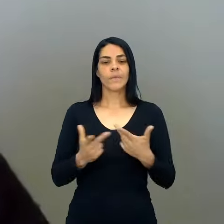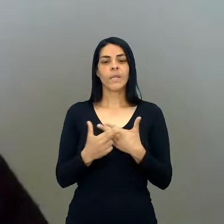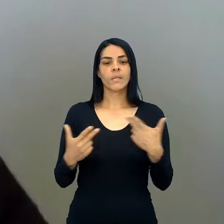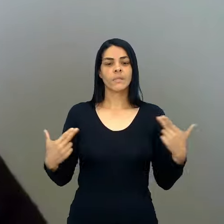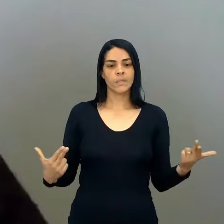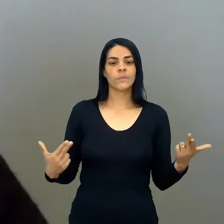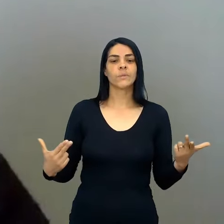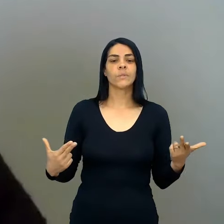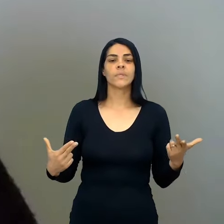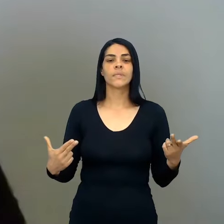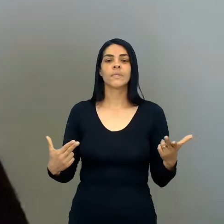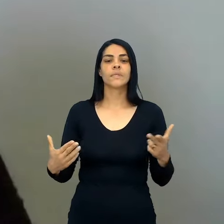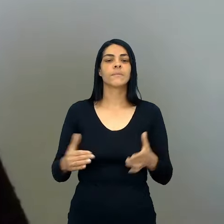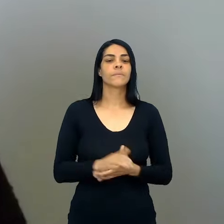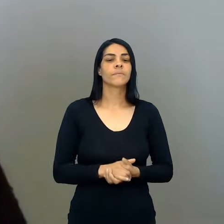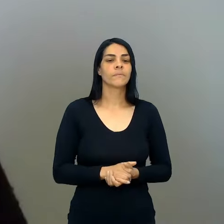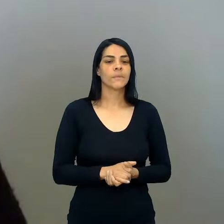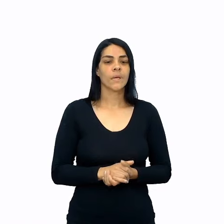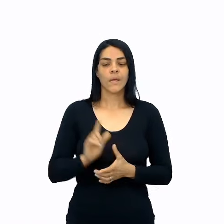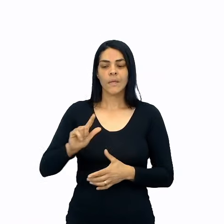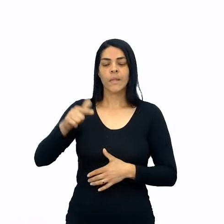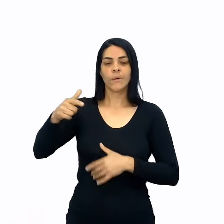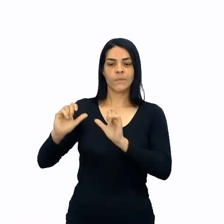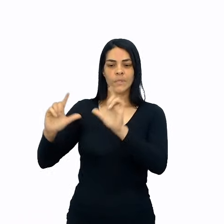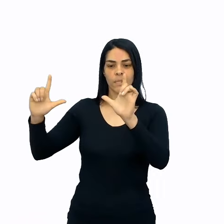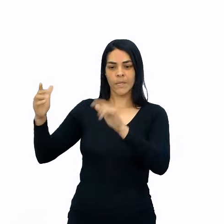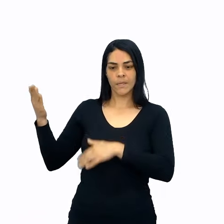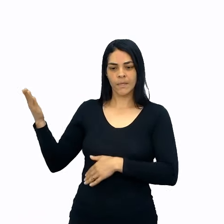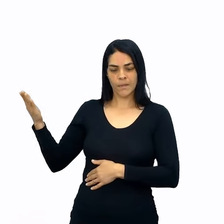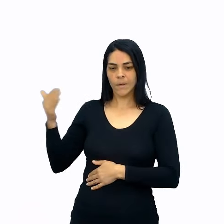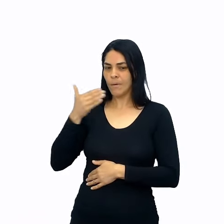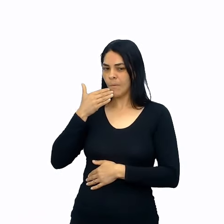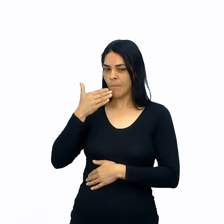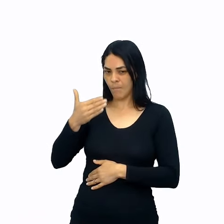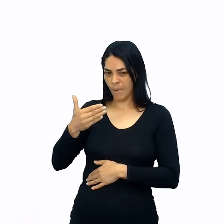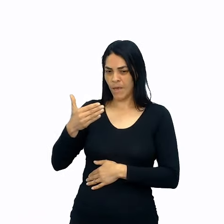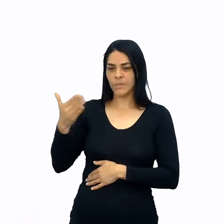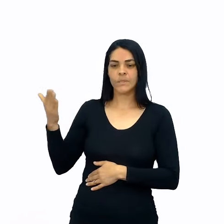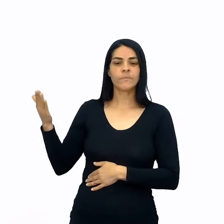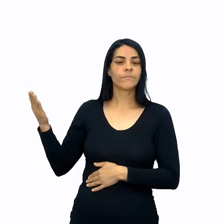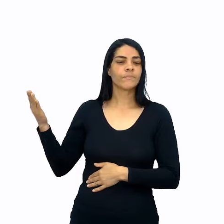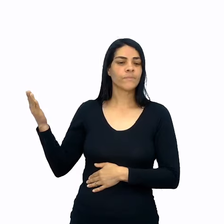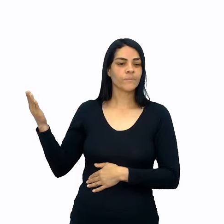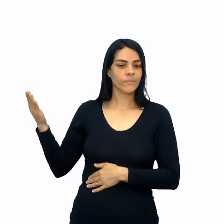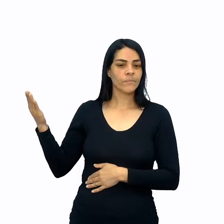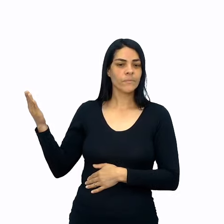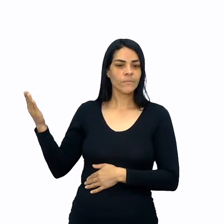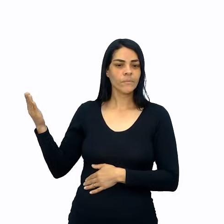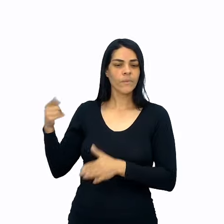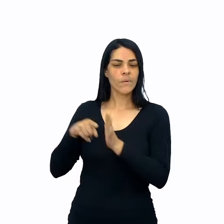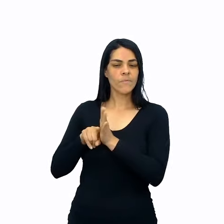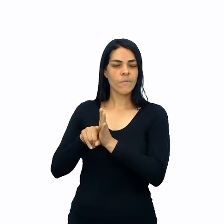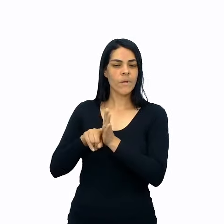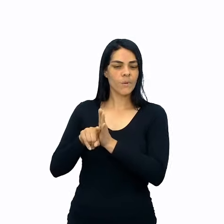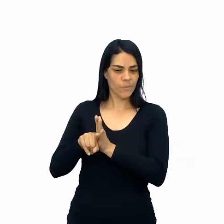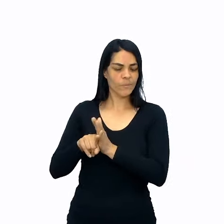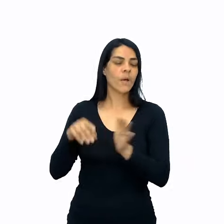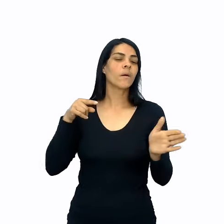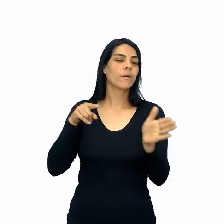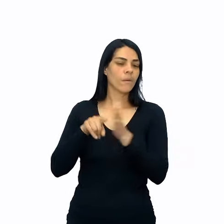abordadas. Então, a seguir, na próxima tela, eu peço para que coloque, então, o questionamento para que eu possa fazer